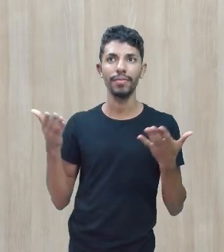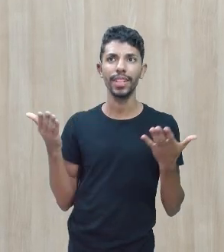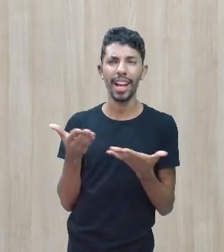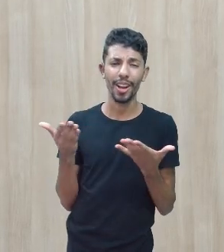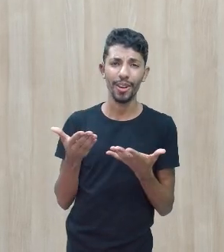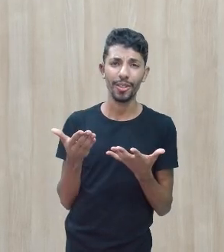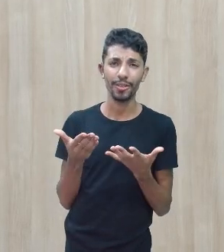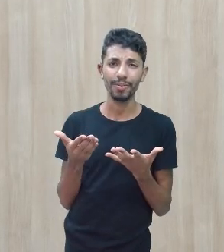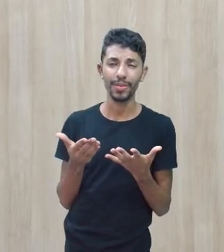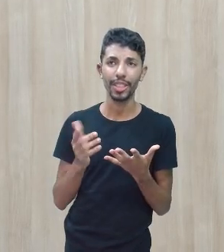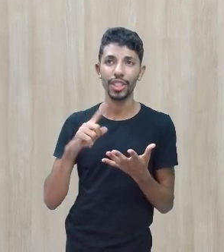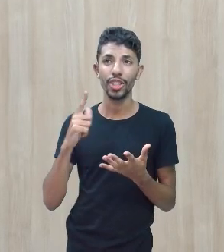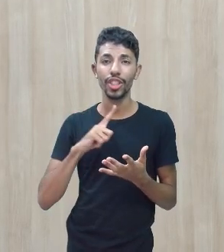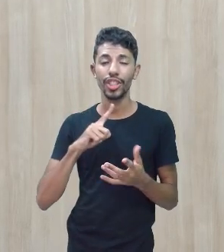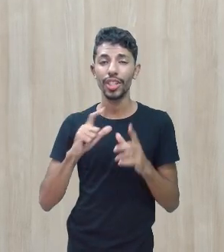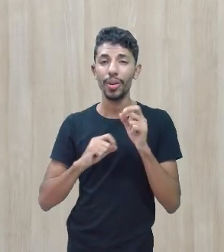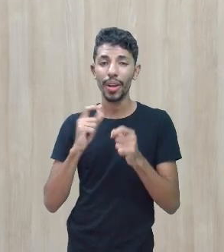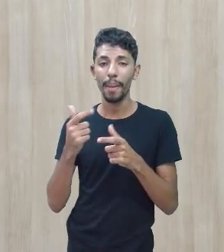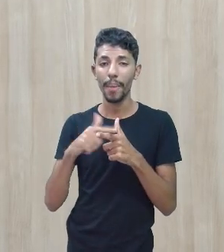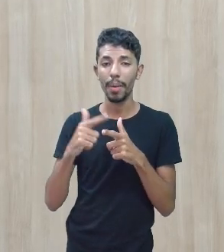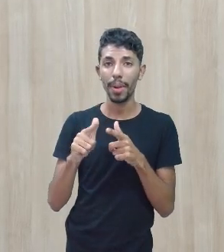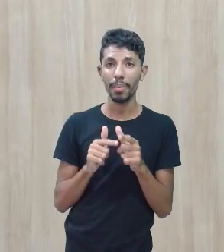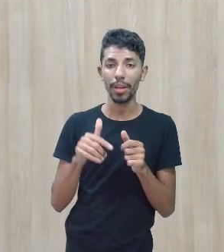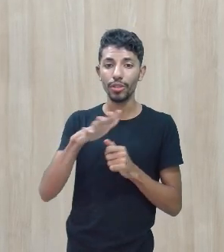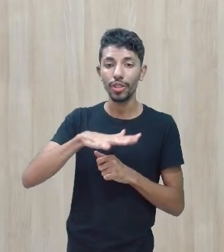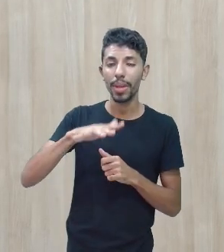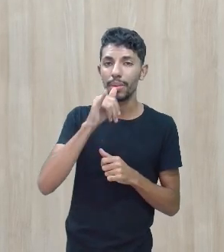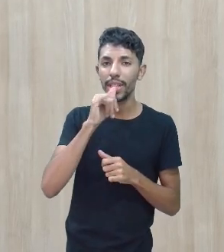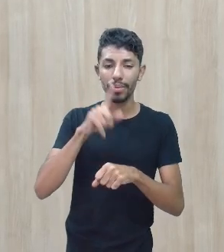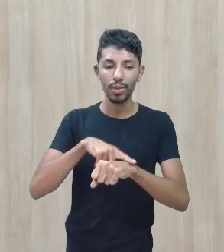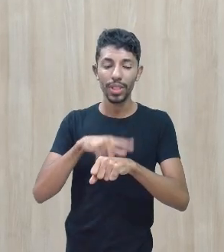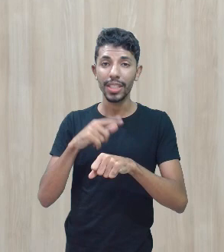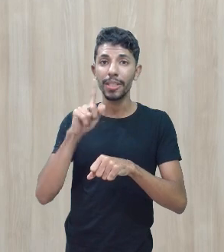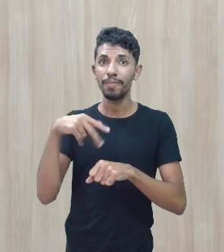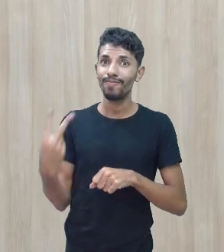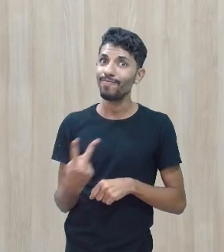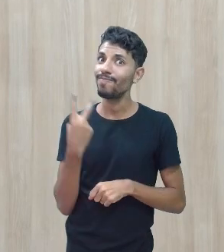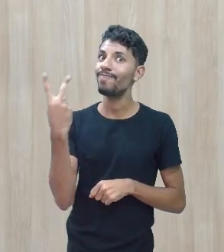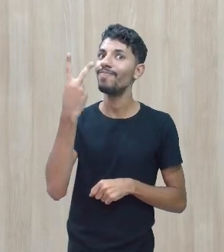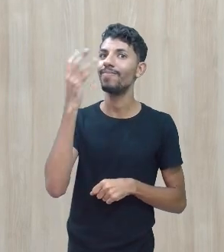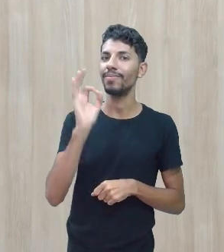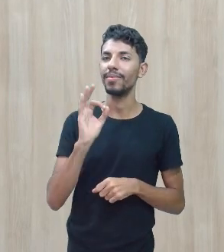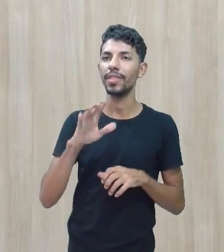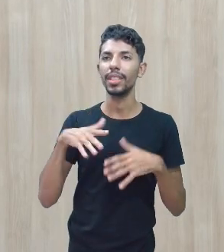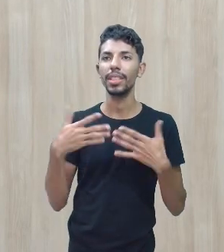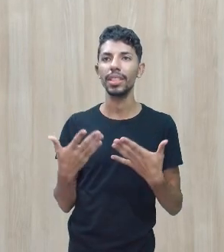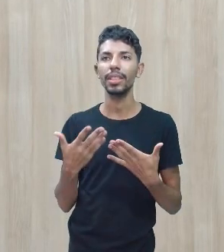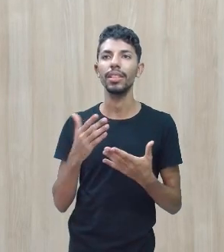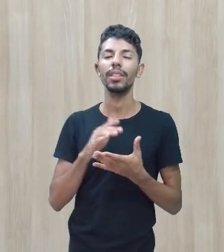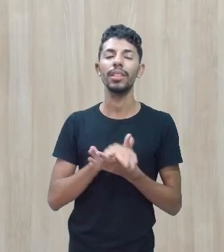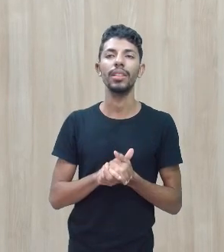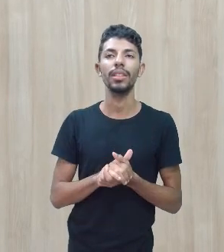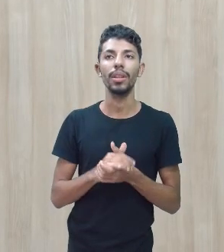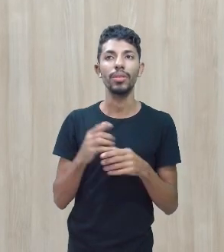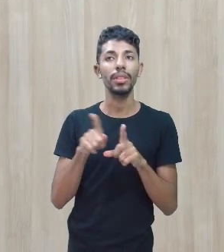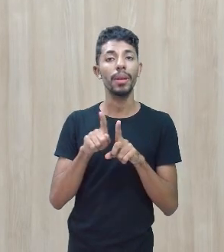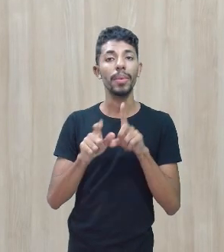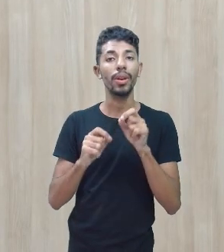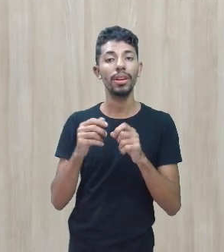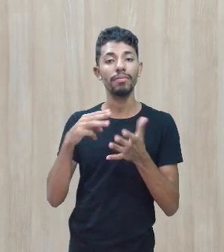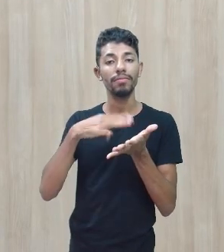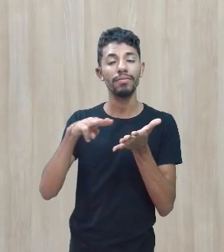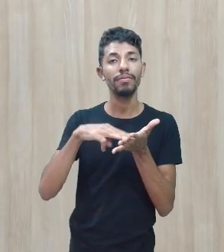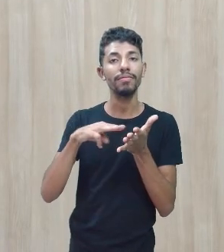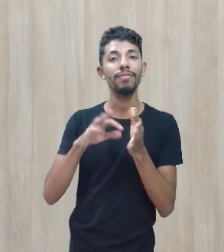né? O tempo é muito valioso. O espaço na própria exibição daquela mensagem também é muito valiosa. Temos um